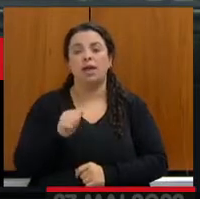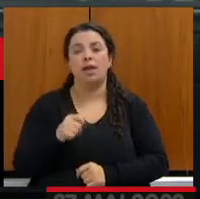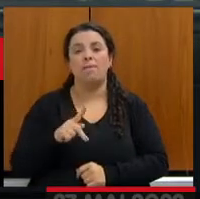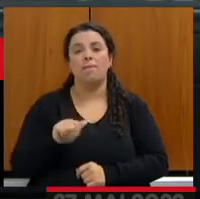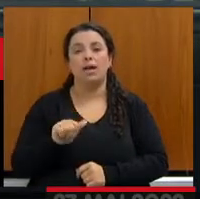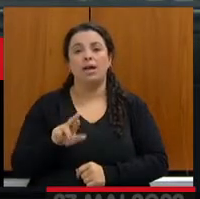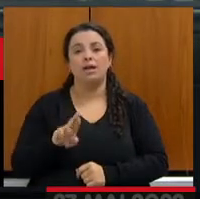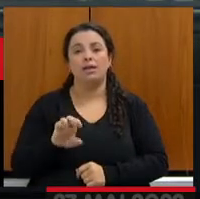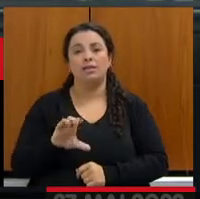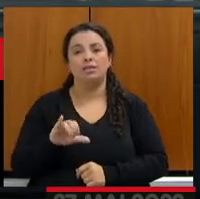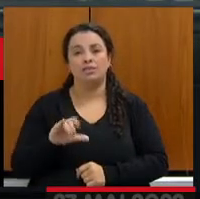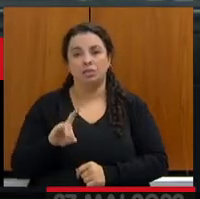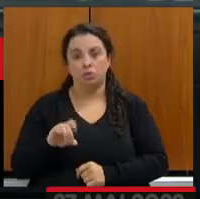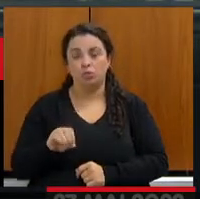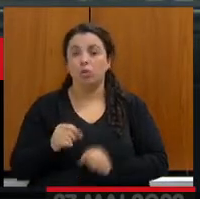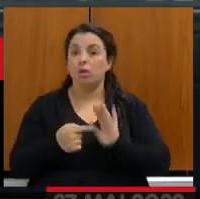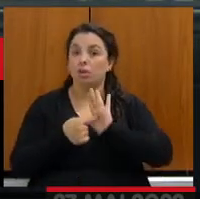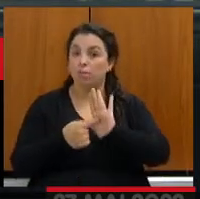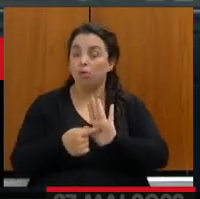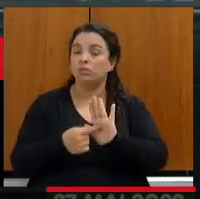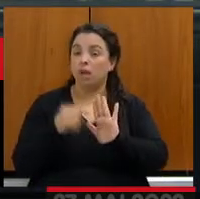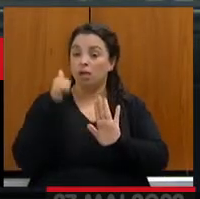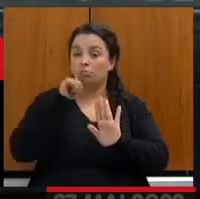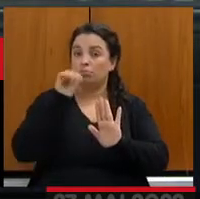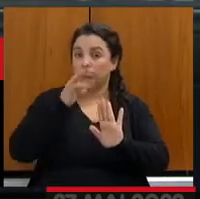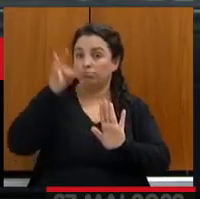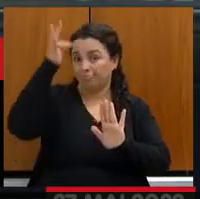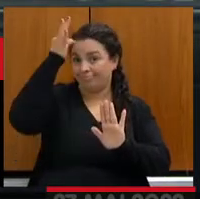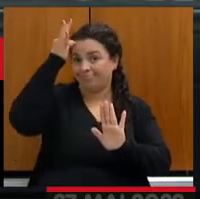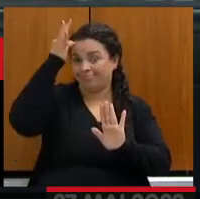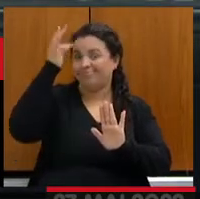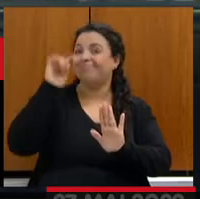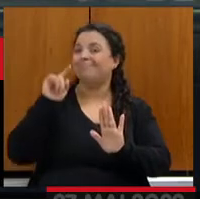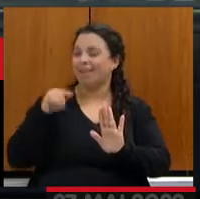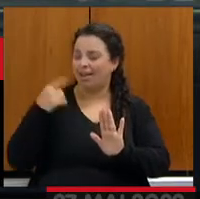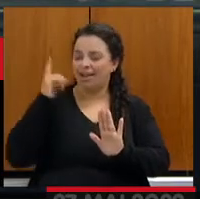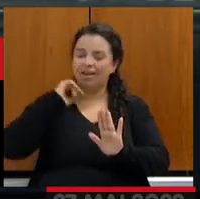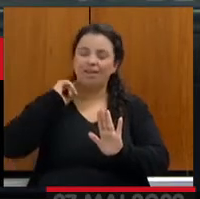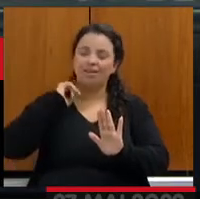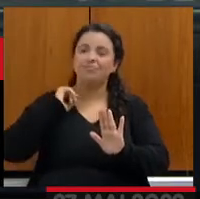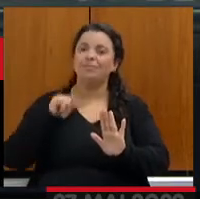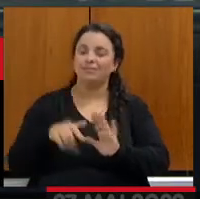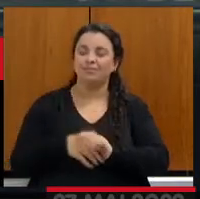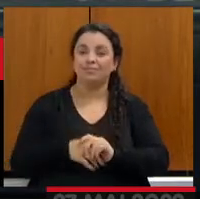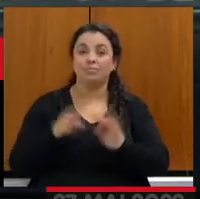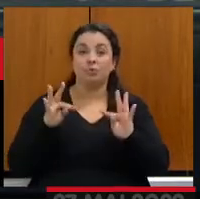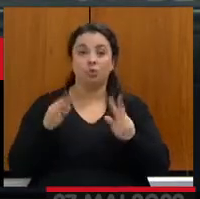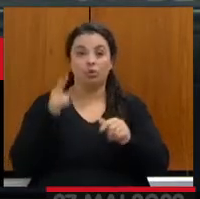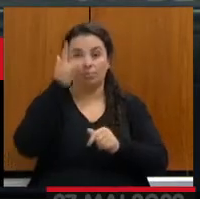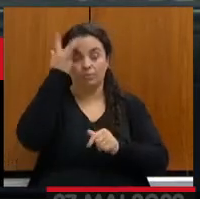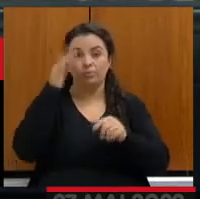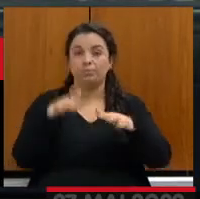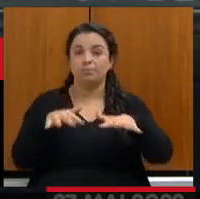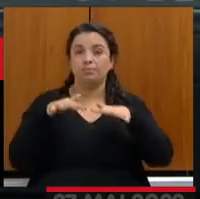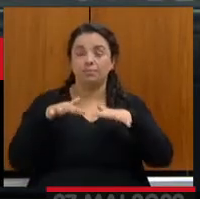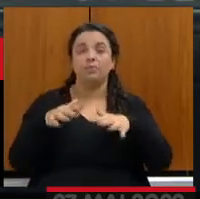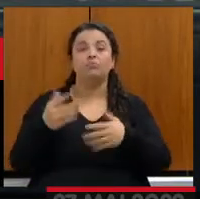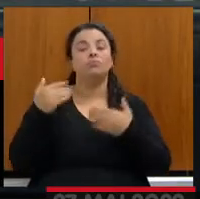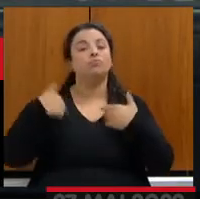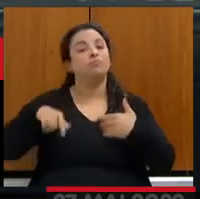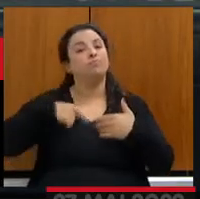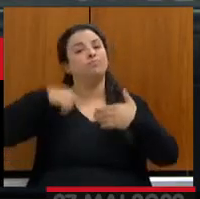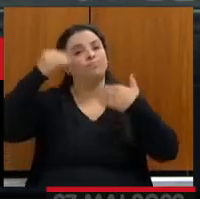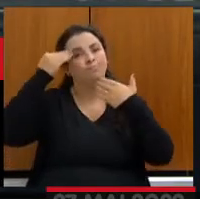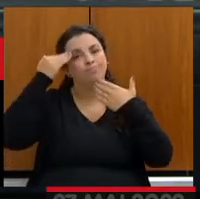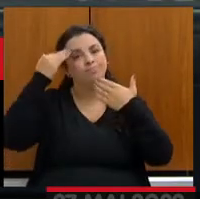talento das mulheres do nosso Estado Olá a todos e todos os participantes dessa plenária os nossos agradecimentos